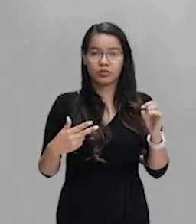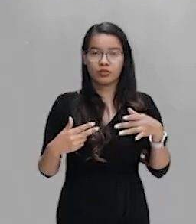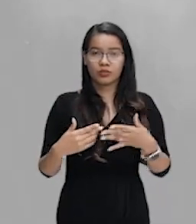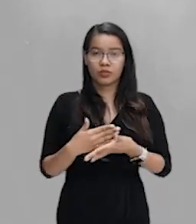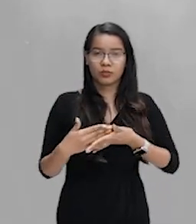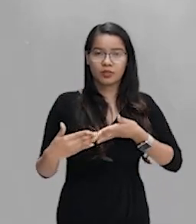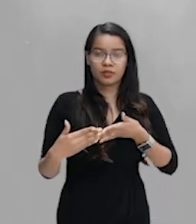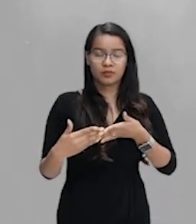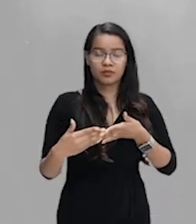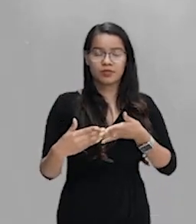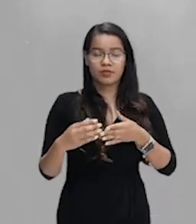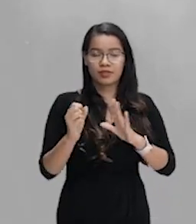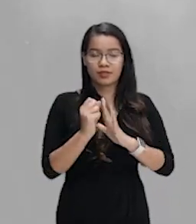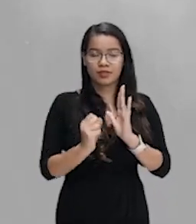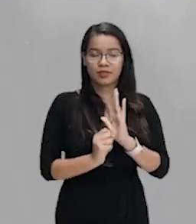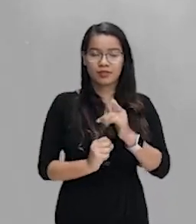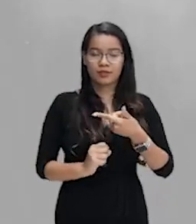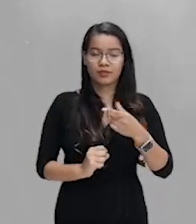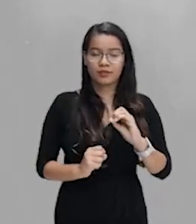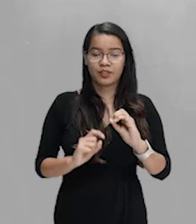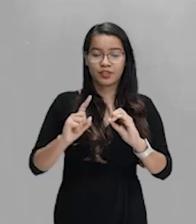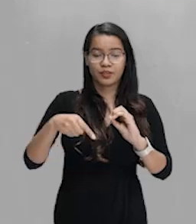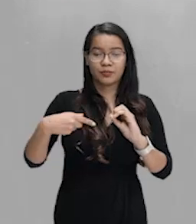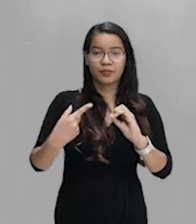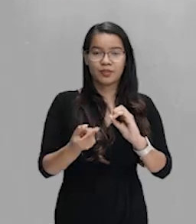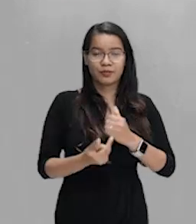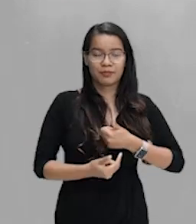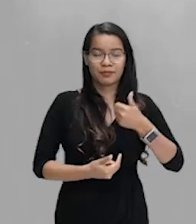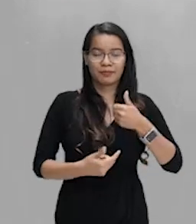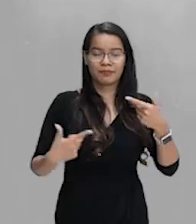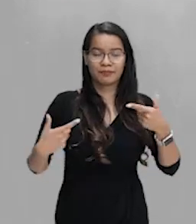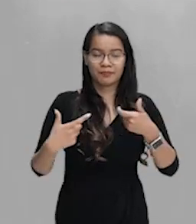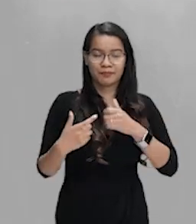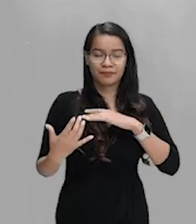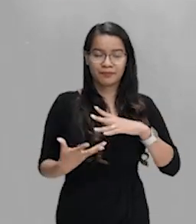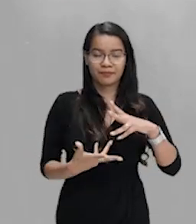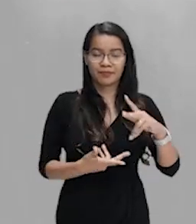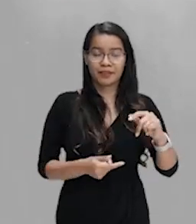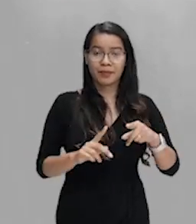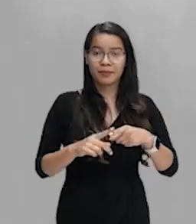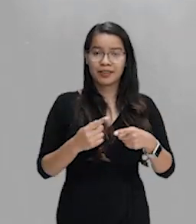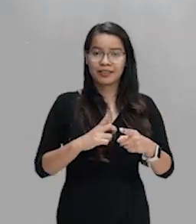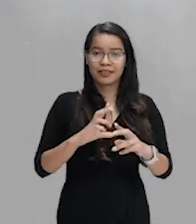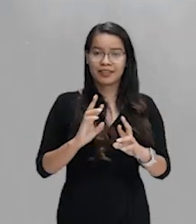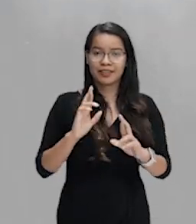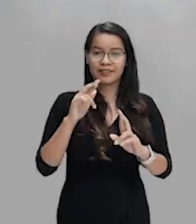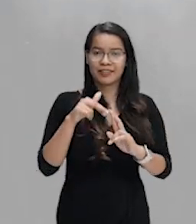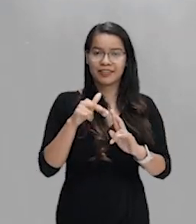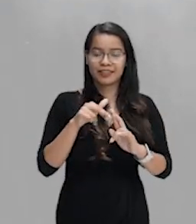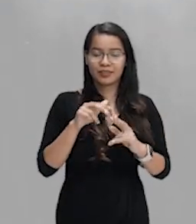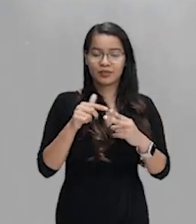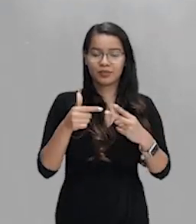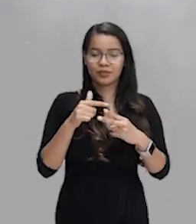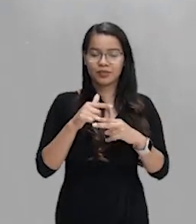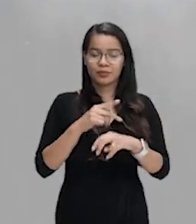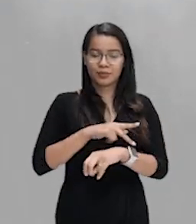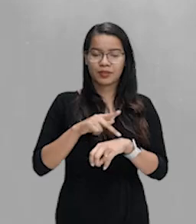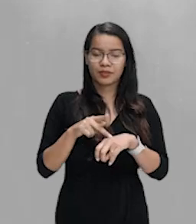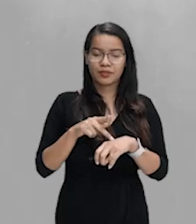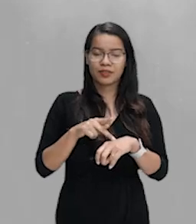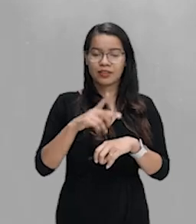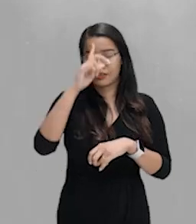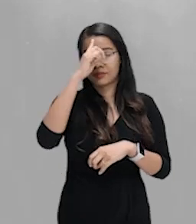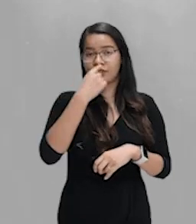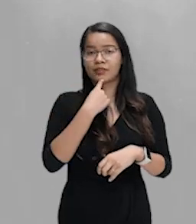XX, pós Primeira Guerra Mundial, antes da Segunda Guerra Mundial, mas ela tem essa referência entre esses dois períodos. As figuras